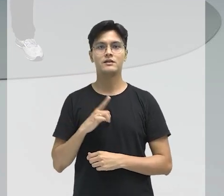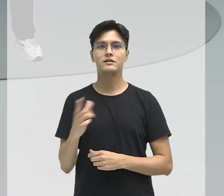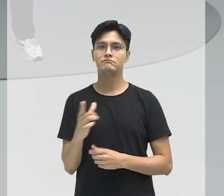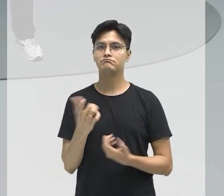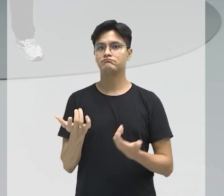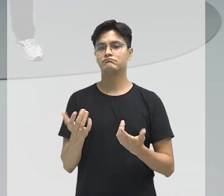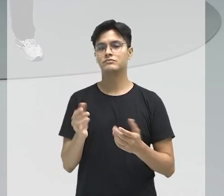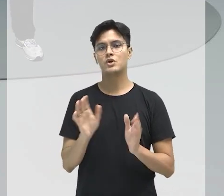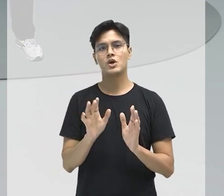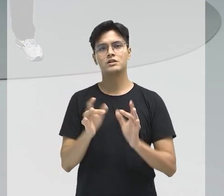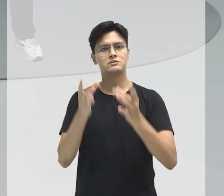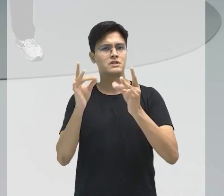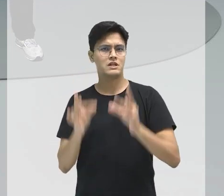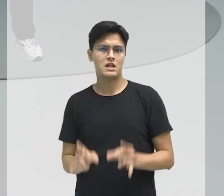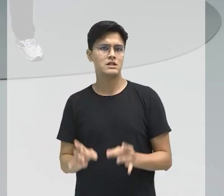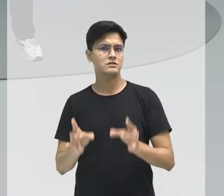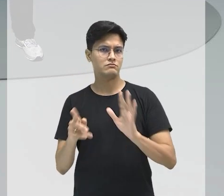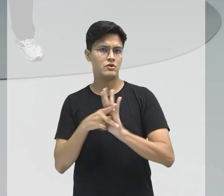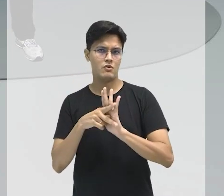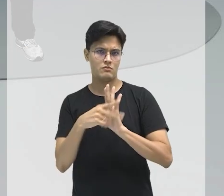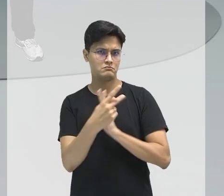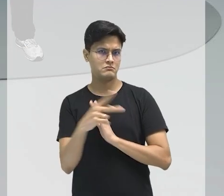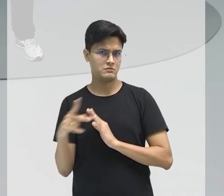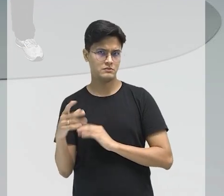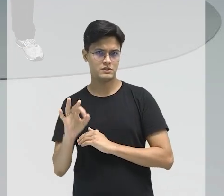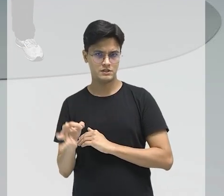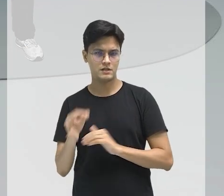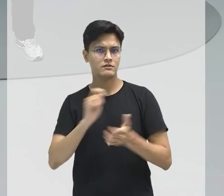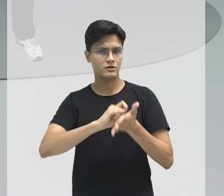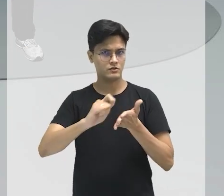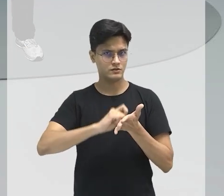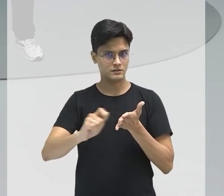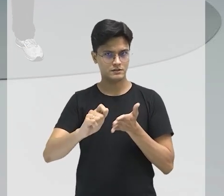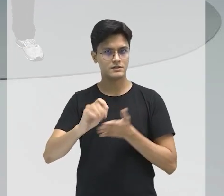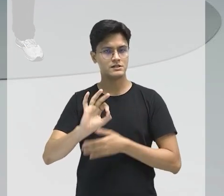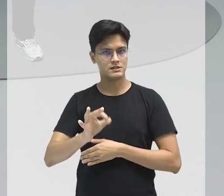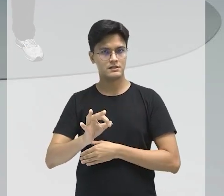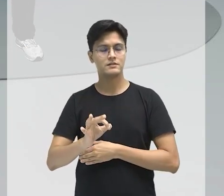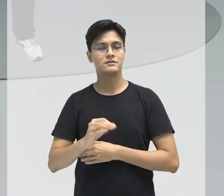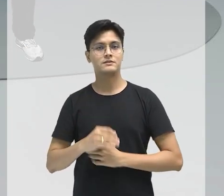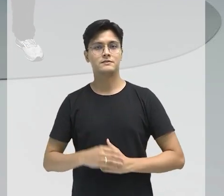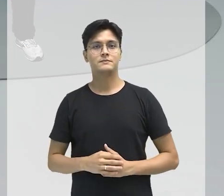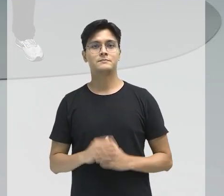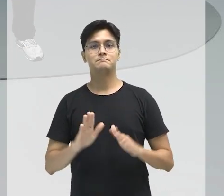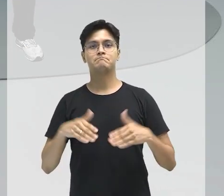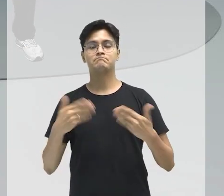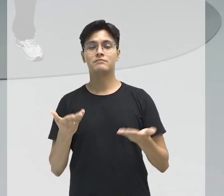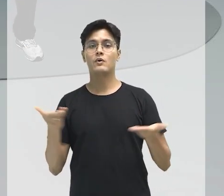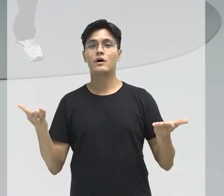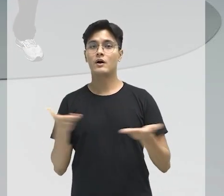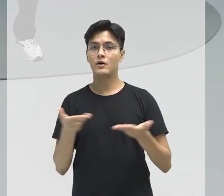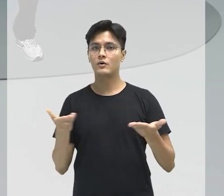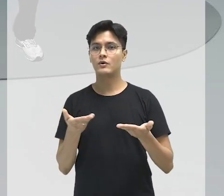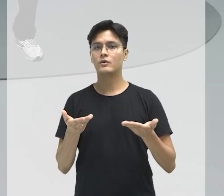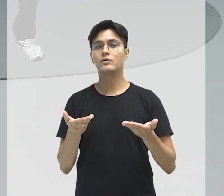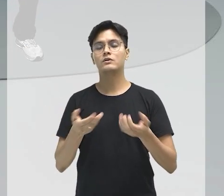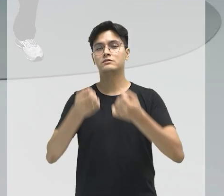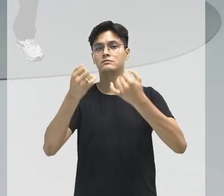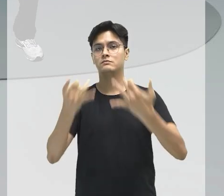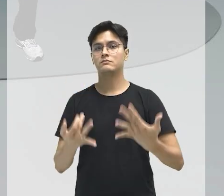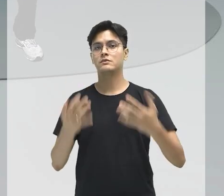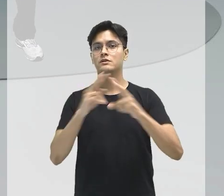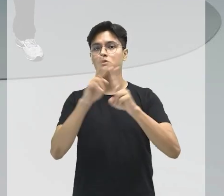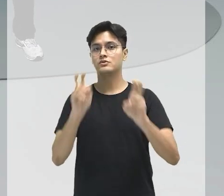jeito. Beleza? Estão anotando tudo direitinho? Beleza, então. Agora nós vamos falar um pouquinho